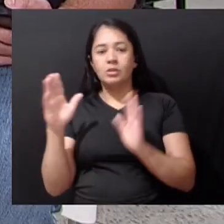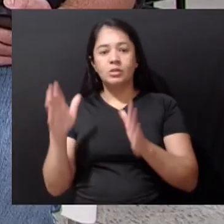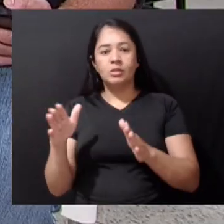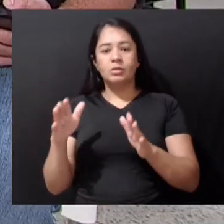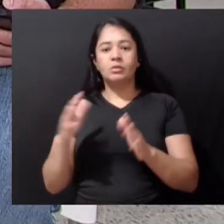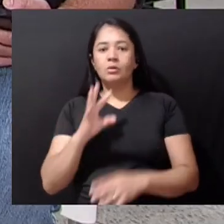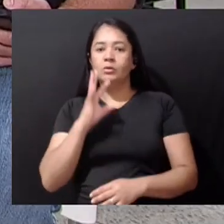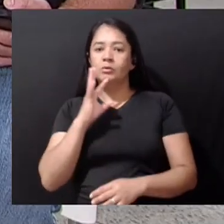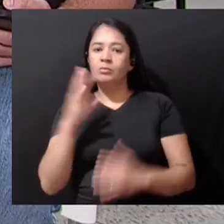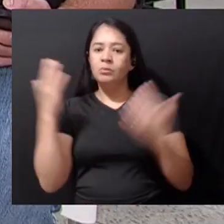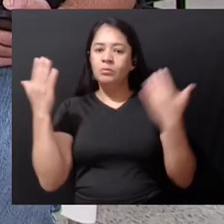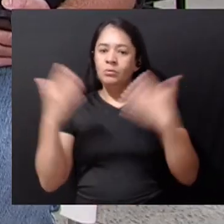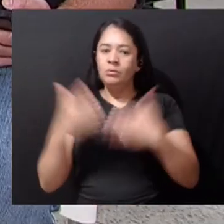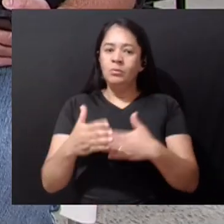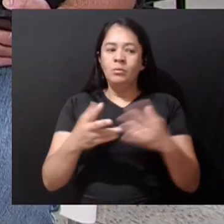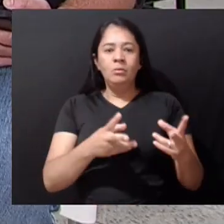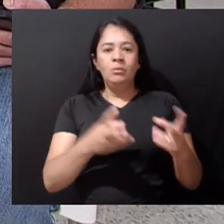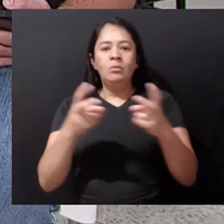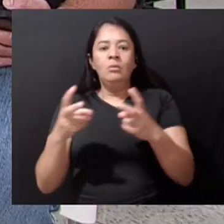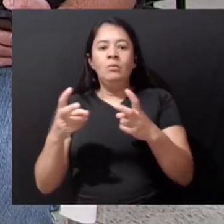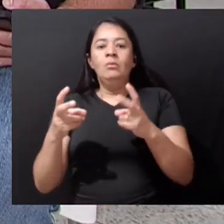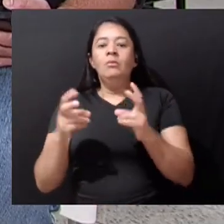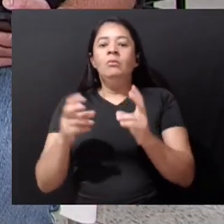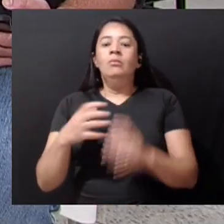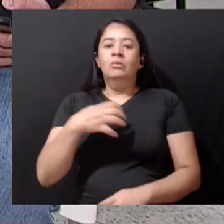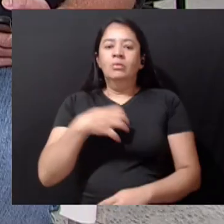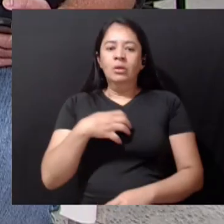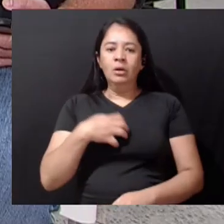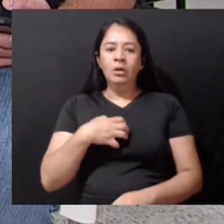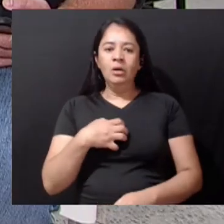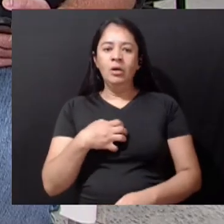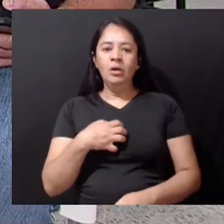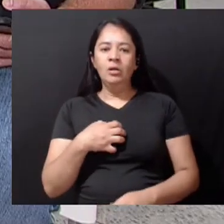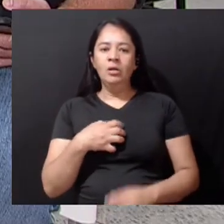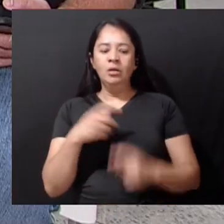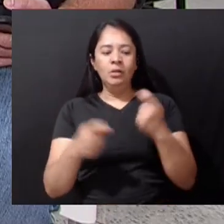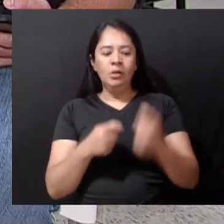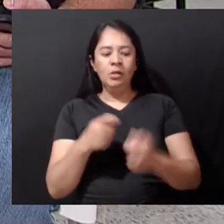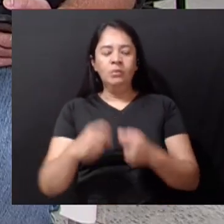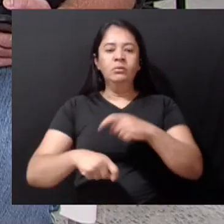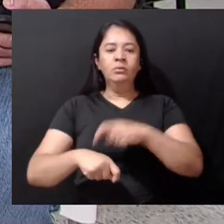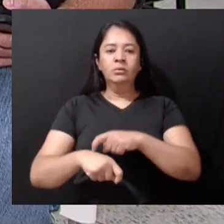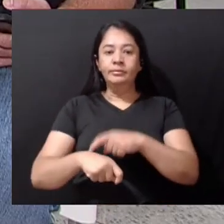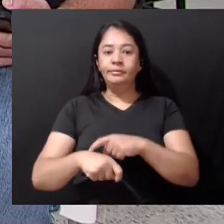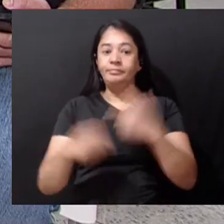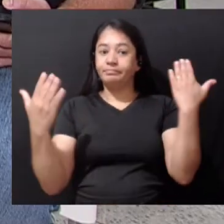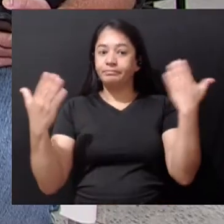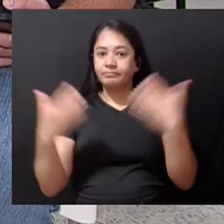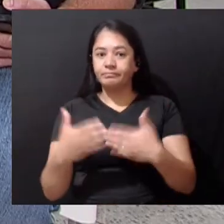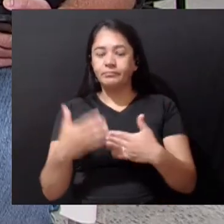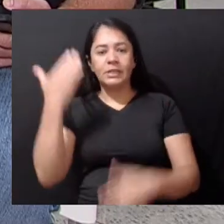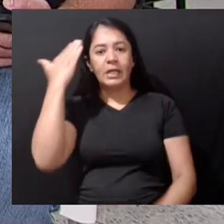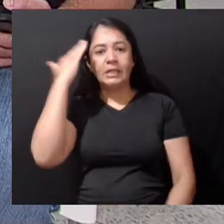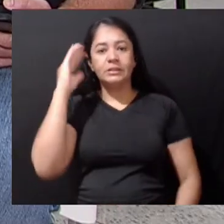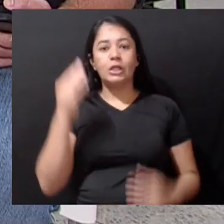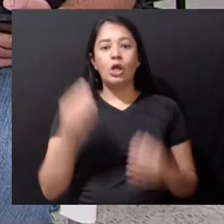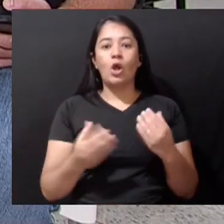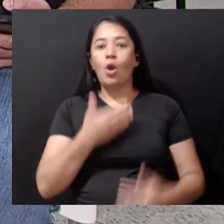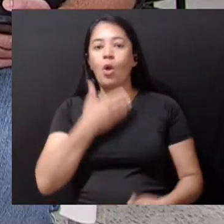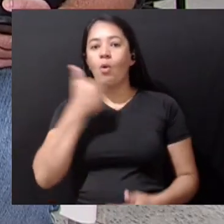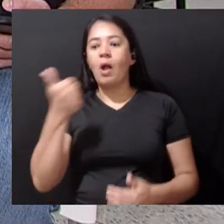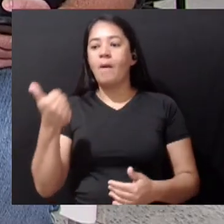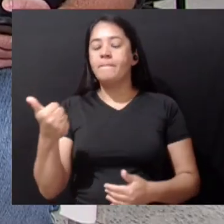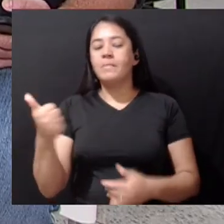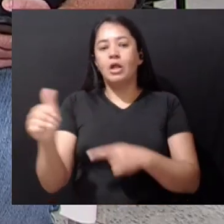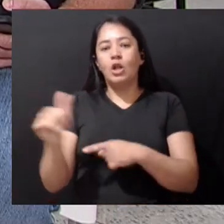prova, identificar o formato, gerenciar tempo de prova, entender qual a melhor estratégia, por onde